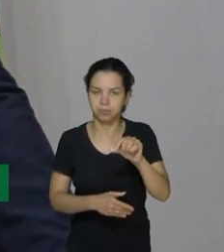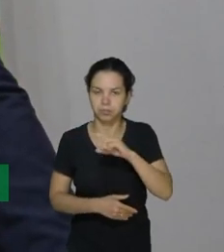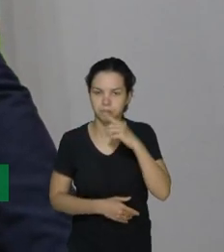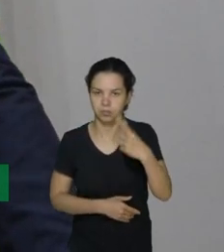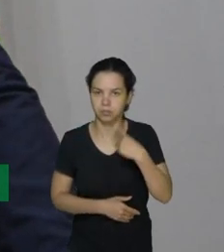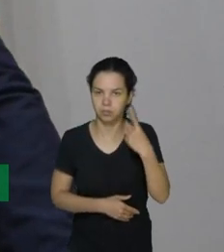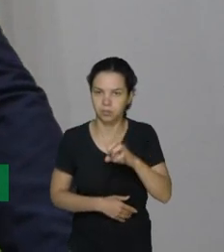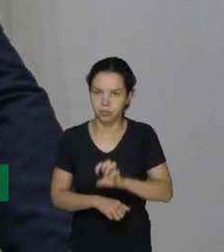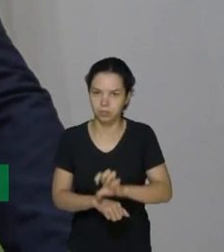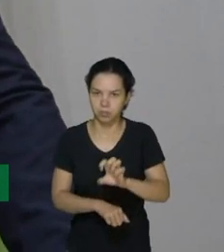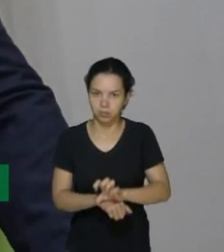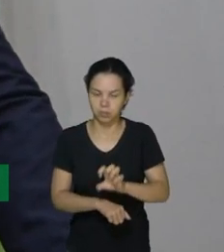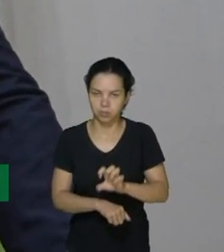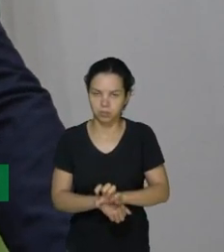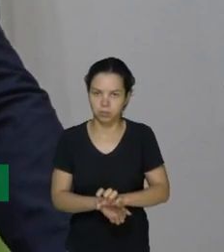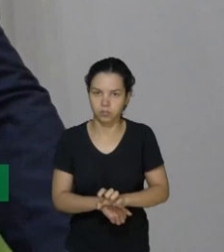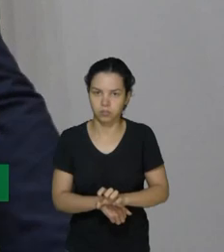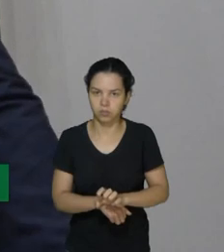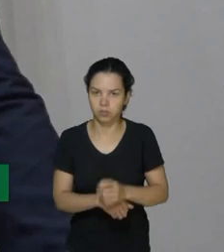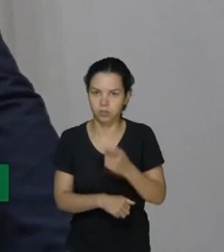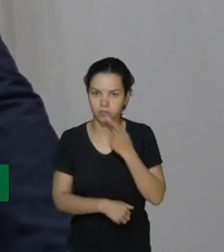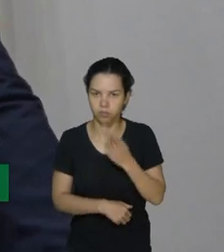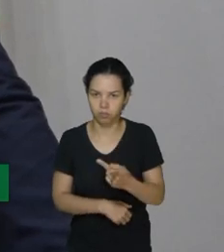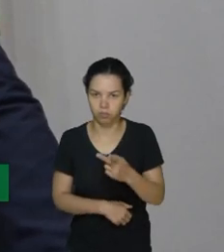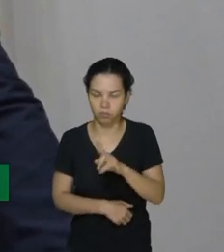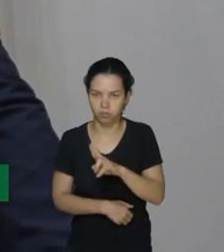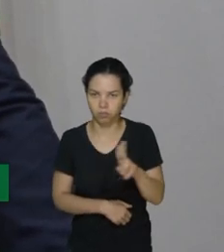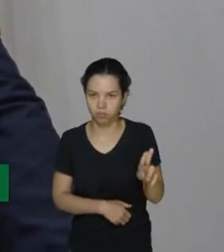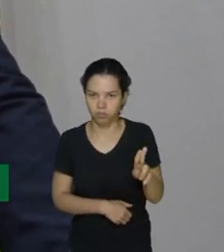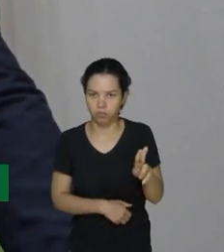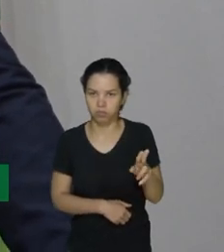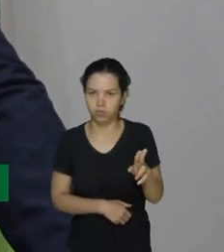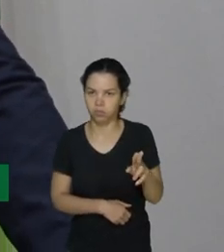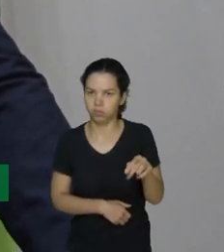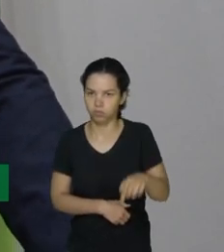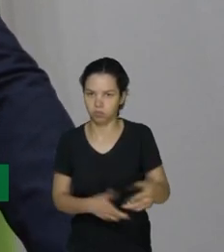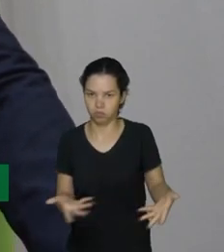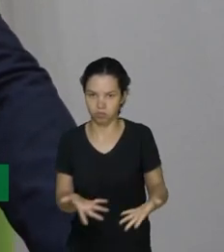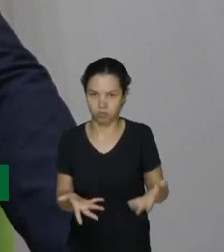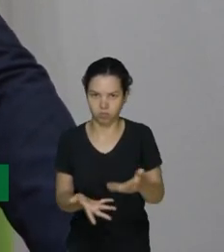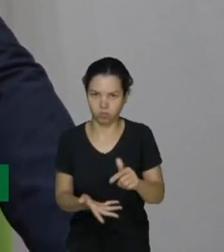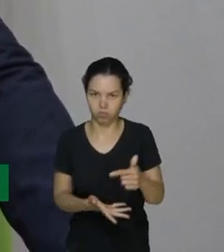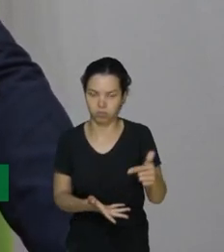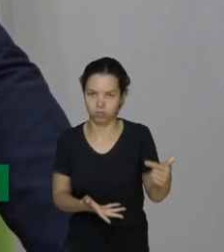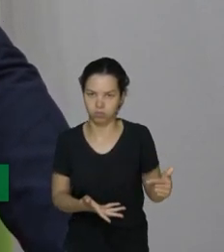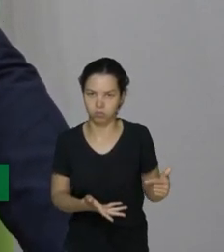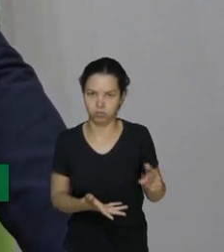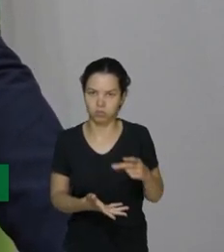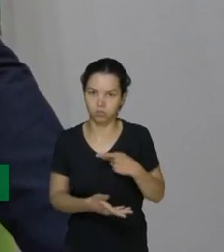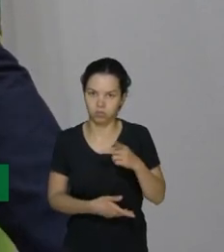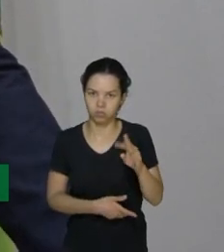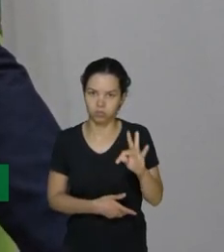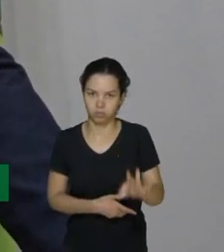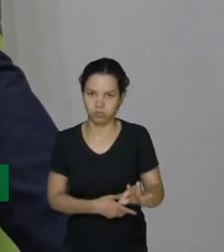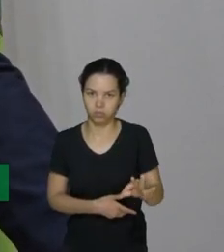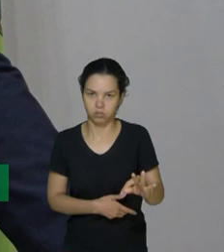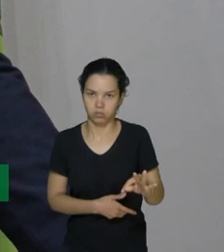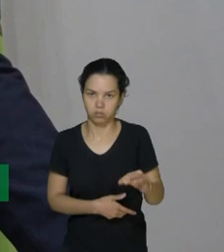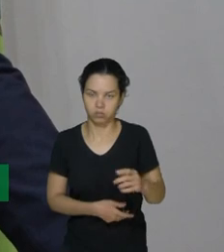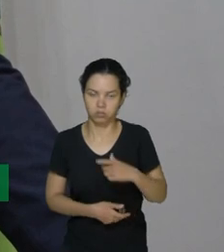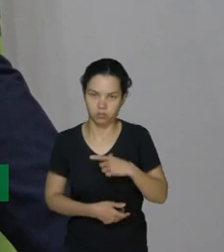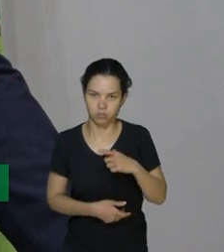E aquele que negou o seu nome não está aqui hoje, aqui, com exceção do Partido dos Trabalhadores, obviamente, por uma questão de lógica.